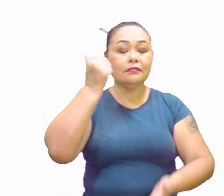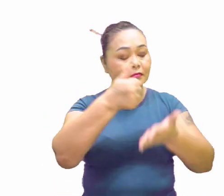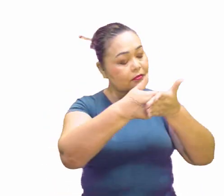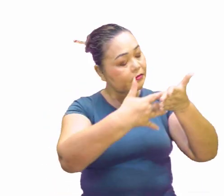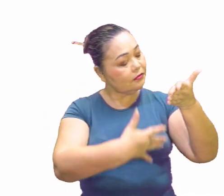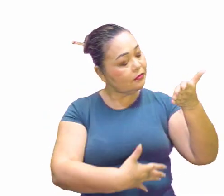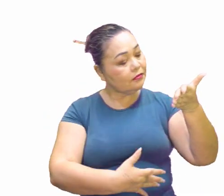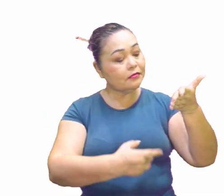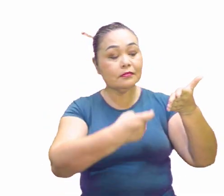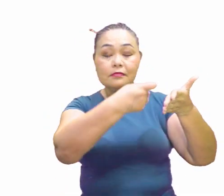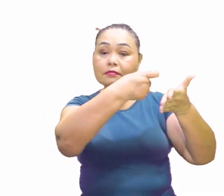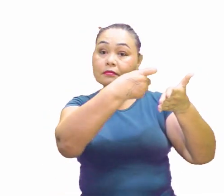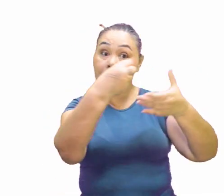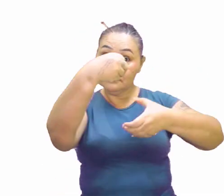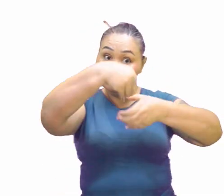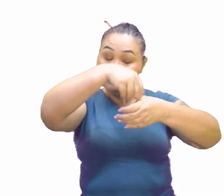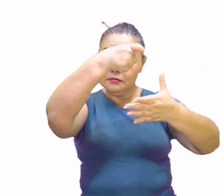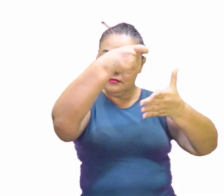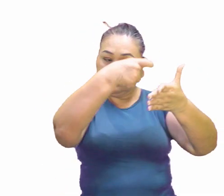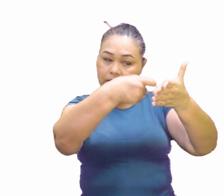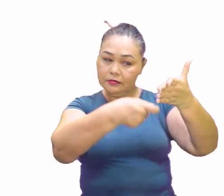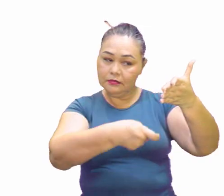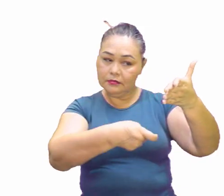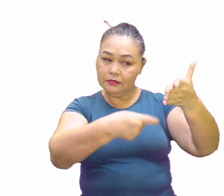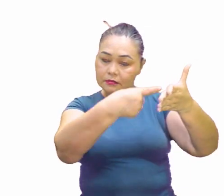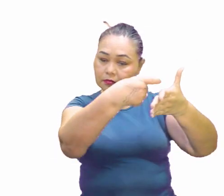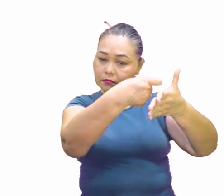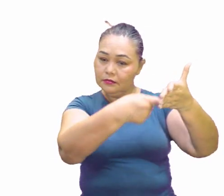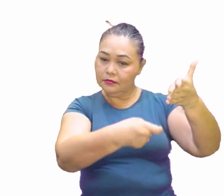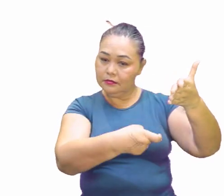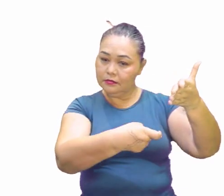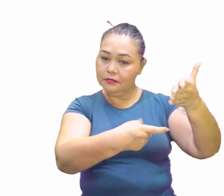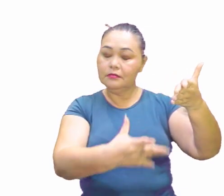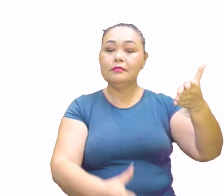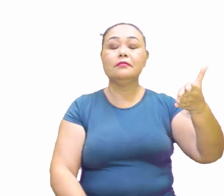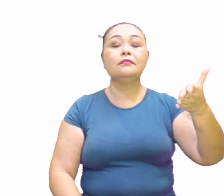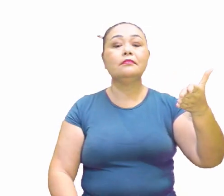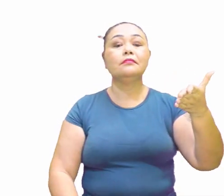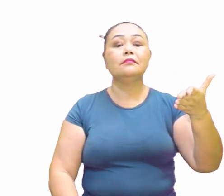é um desenvolvimento dentro de uma dissertação?